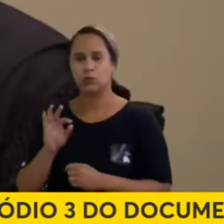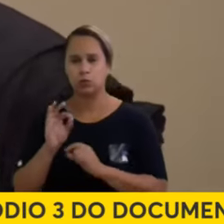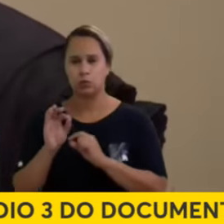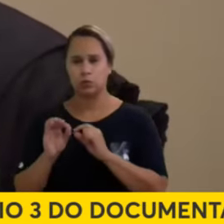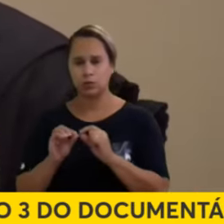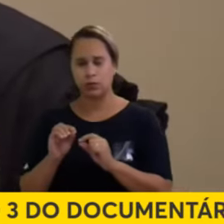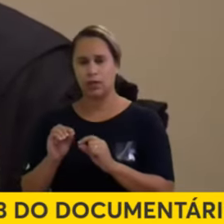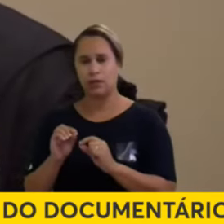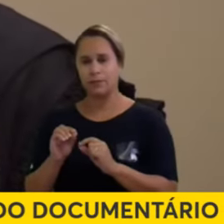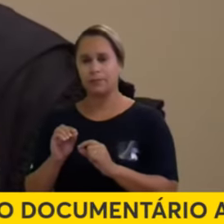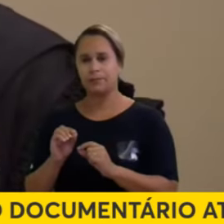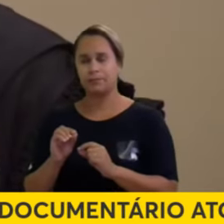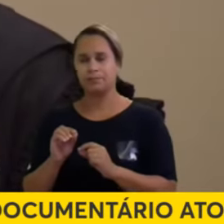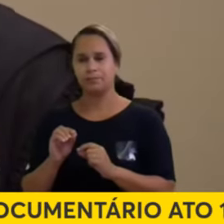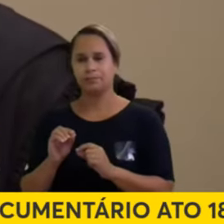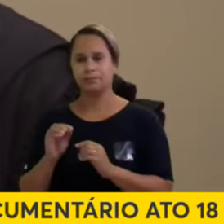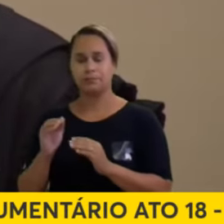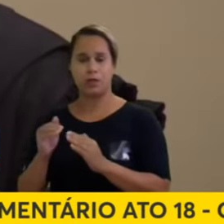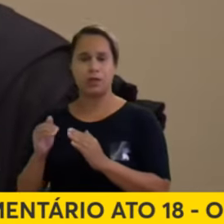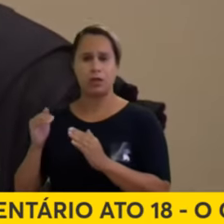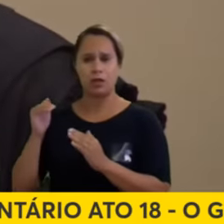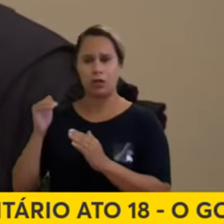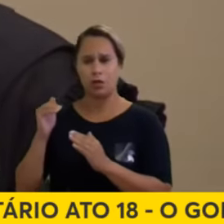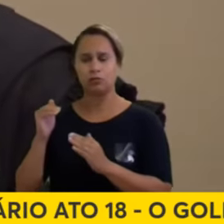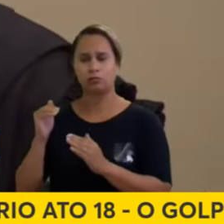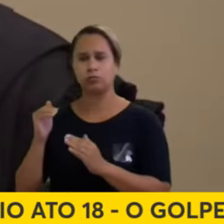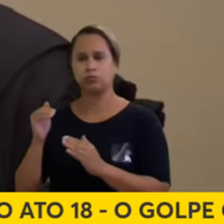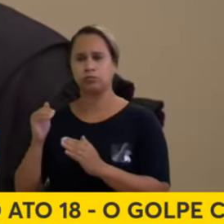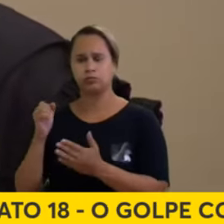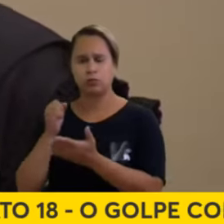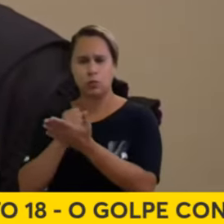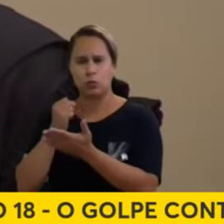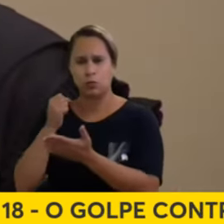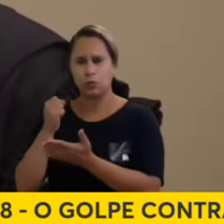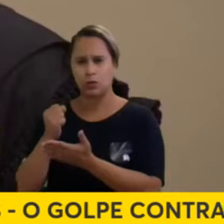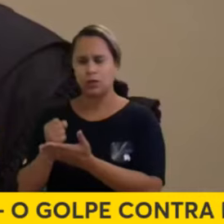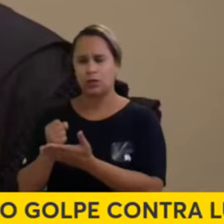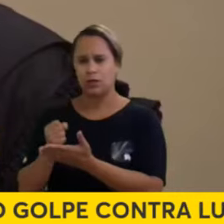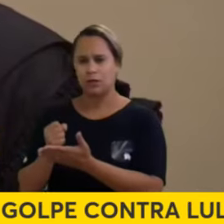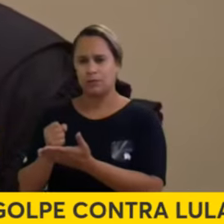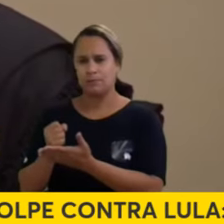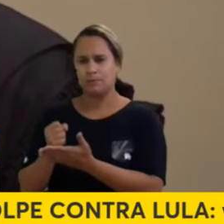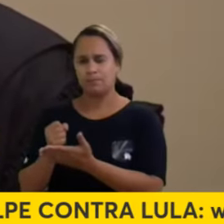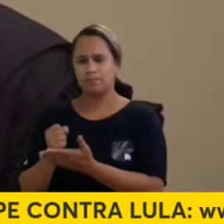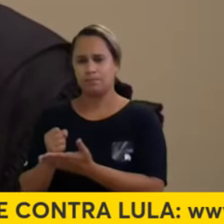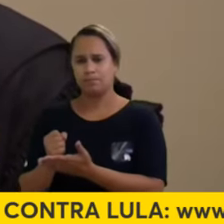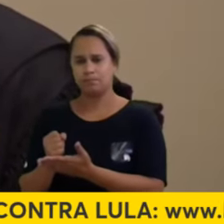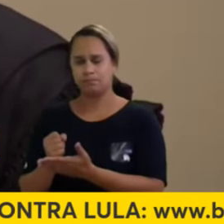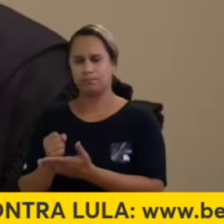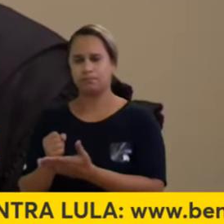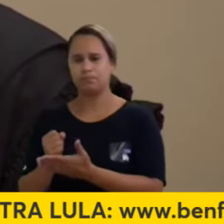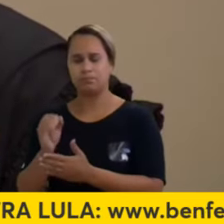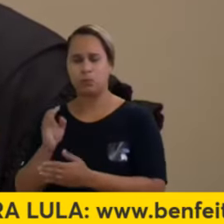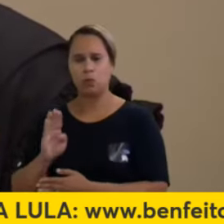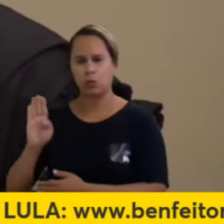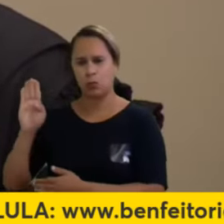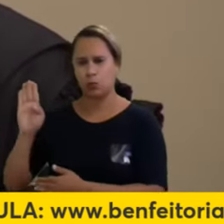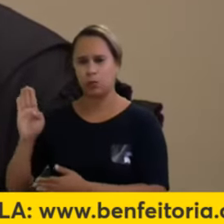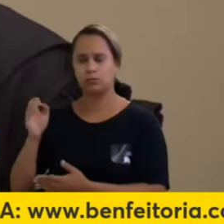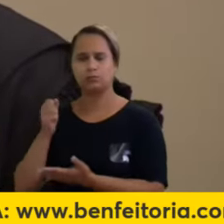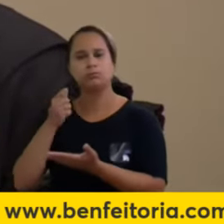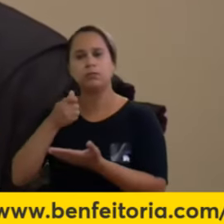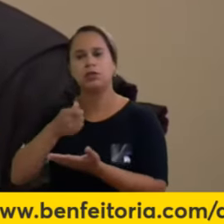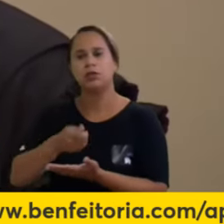o qual a autocont contratação do candidato para prestar serviços advocatícios aos demais candidatos daação com pagamento por mees de recursos do fundo especial de